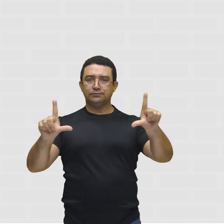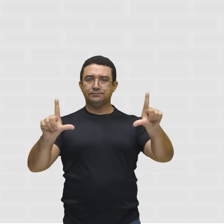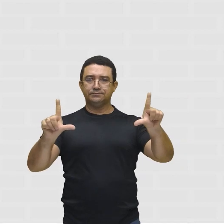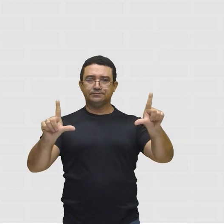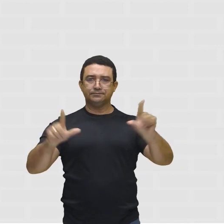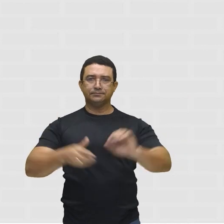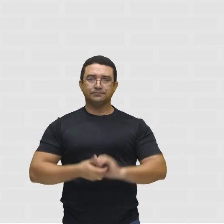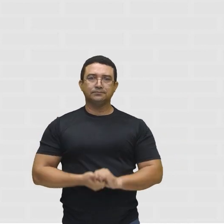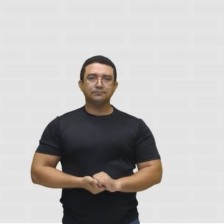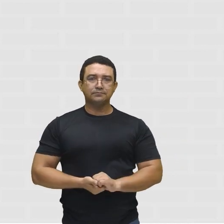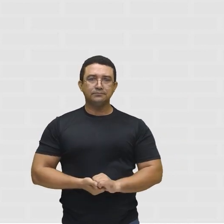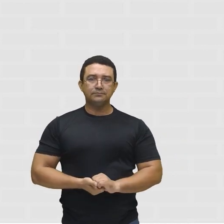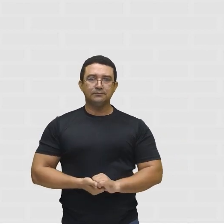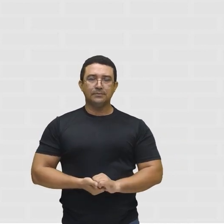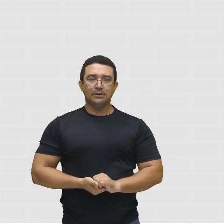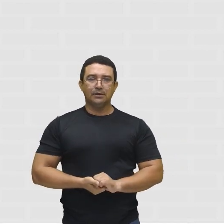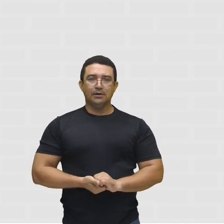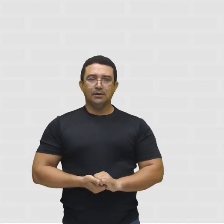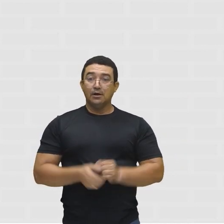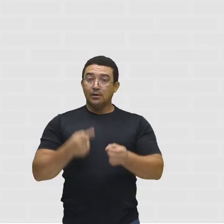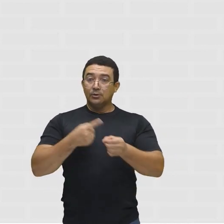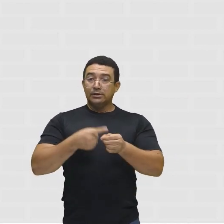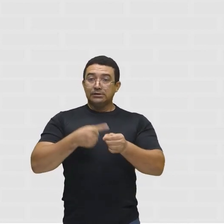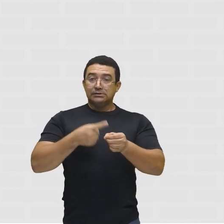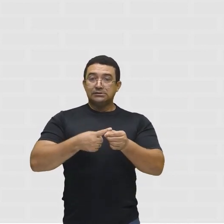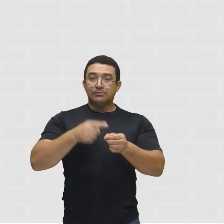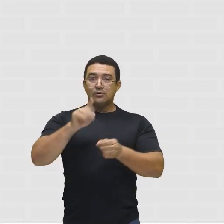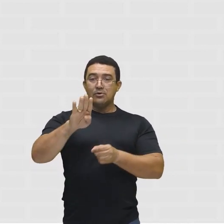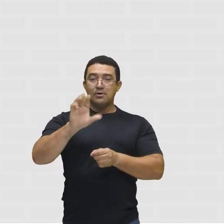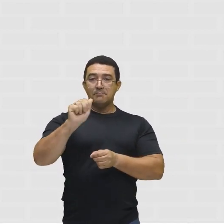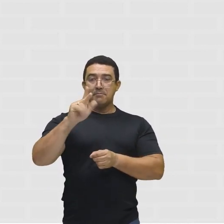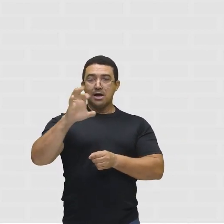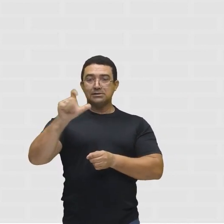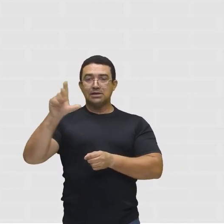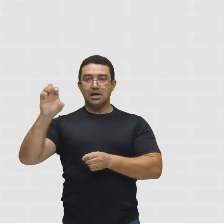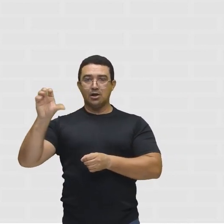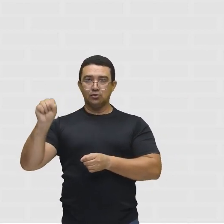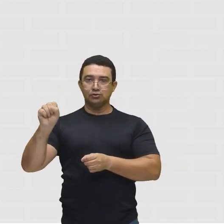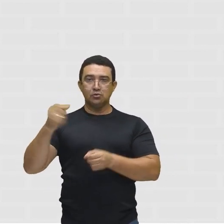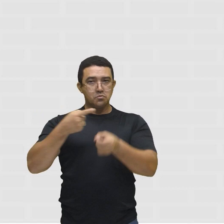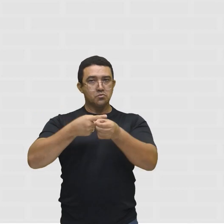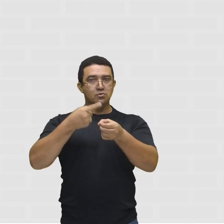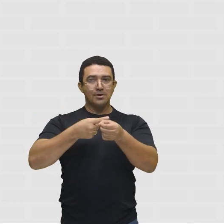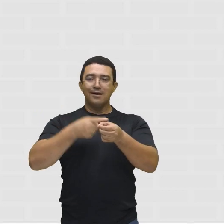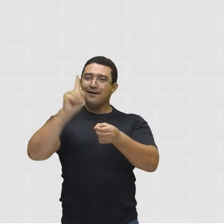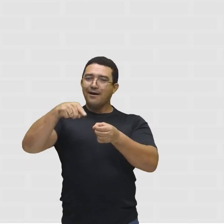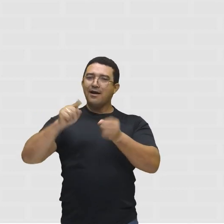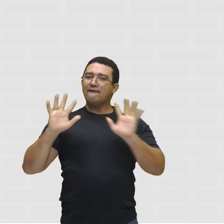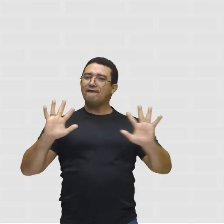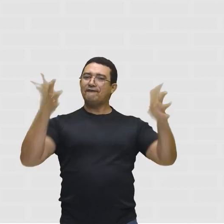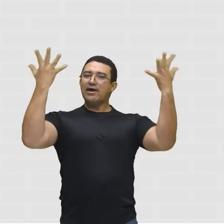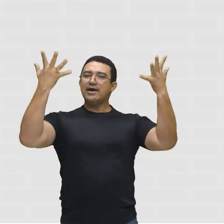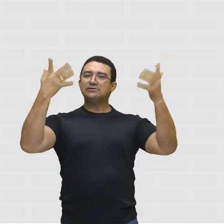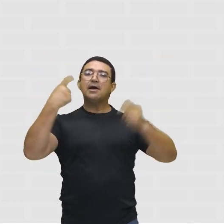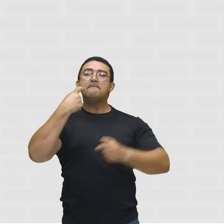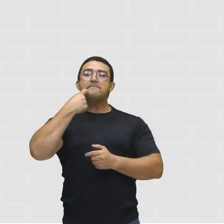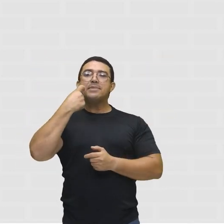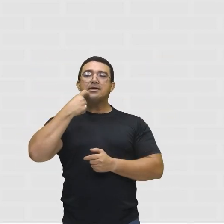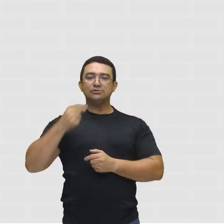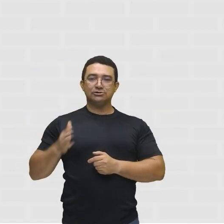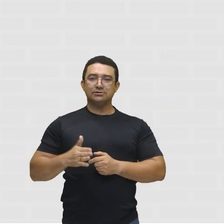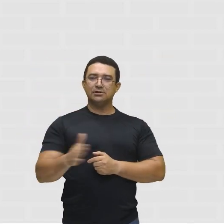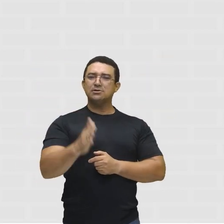da nossa cultura. O que é? Festival do Peixe Ornamental. Aonde que acontece esse festival?